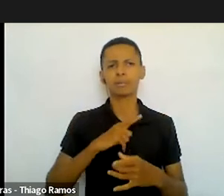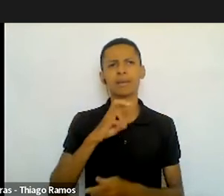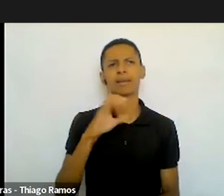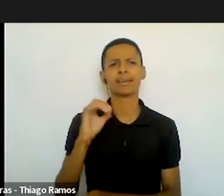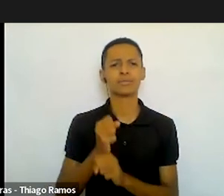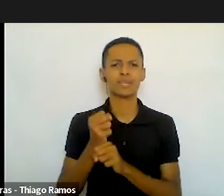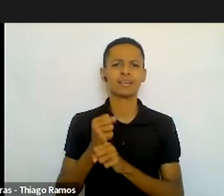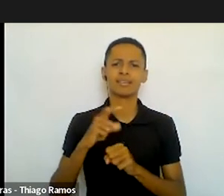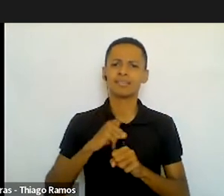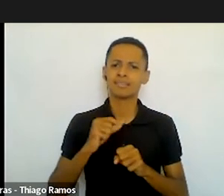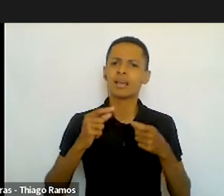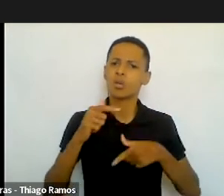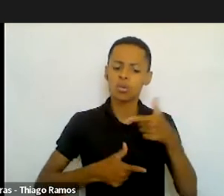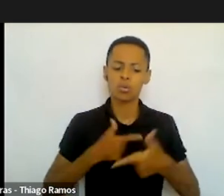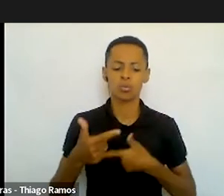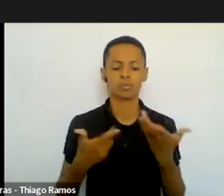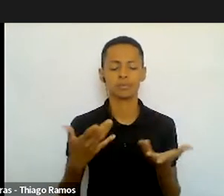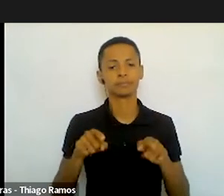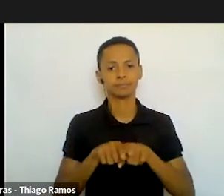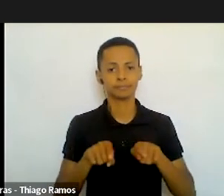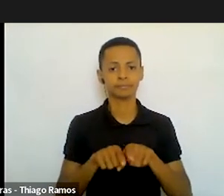E também,